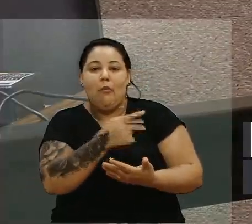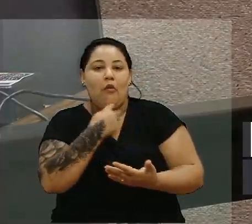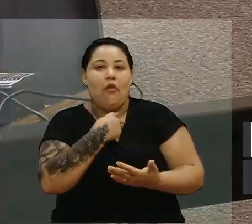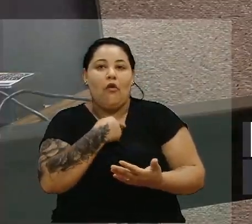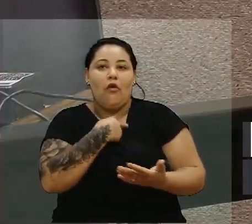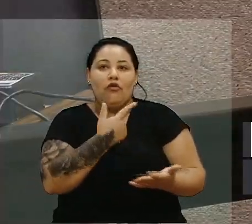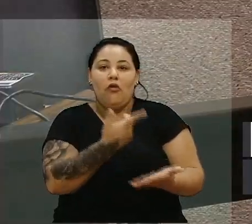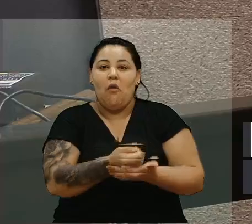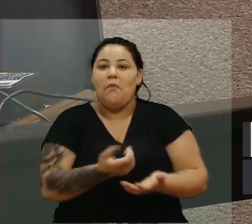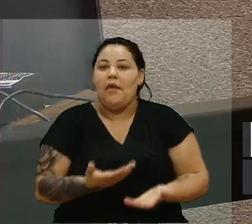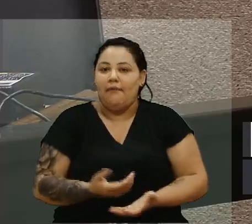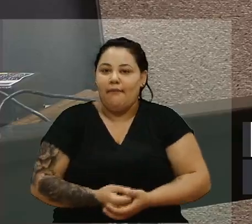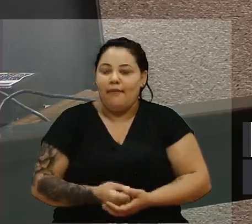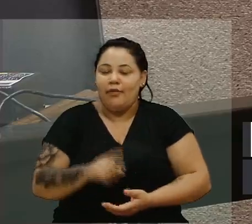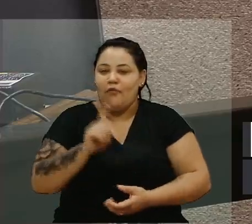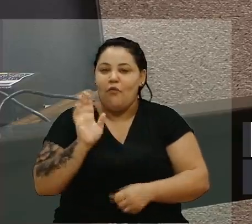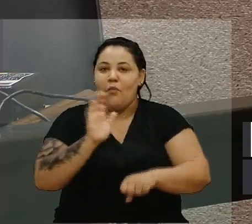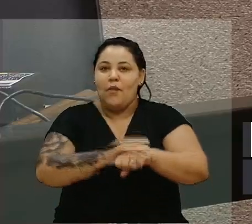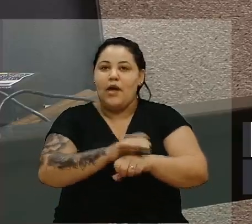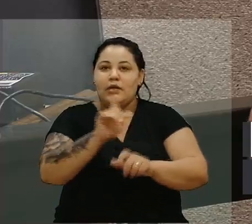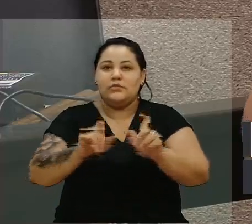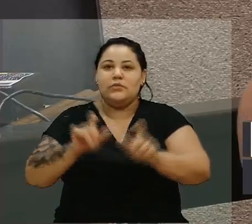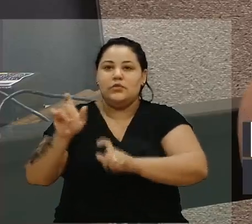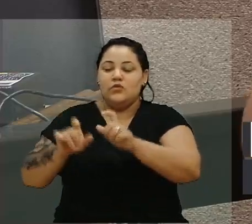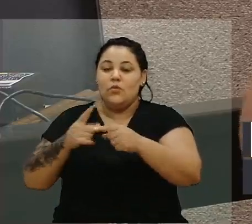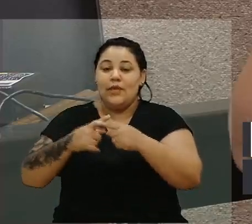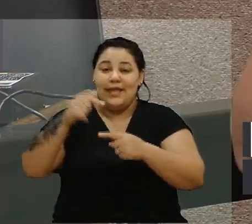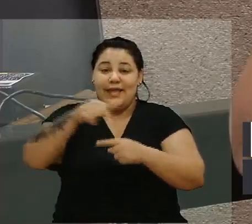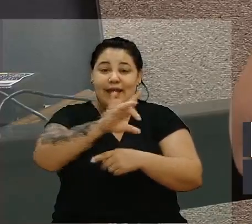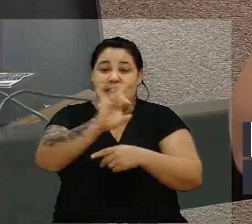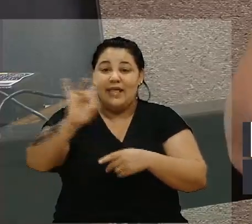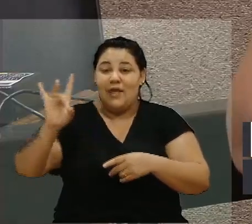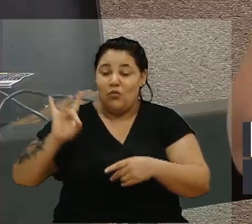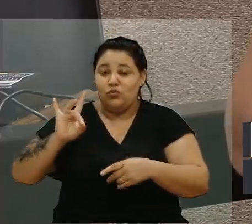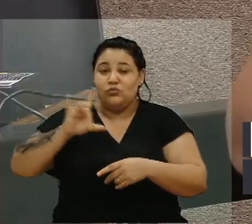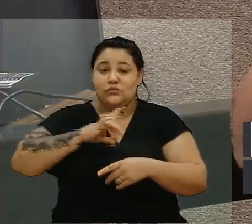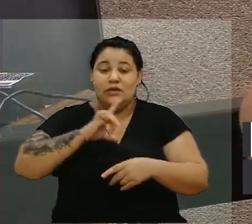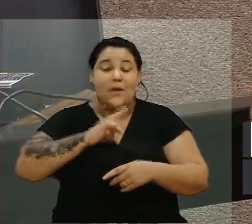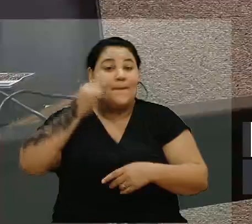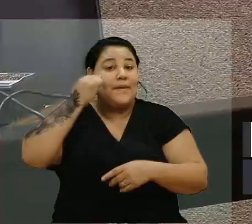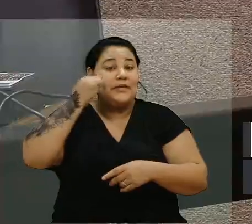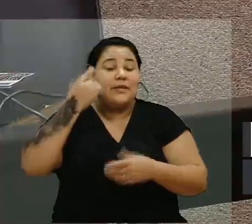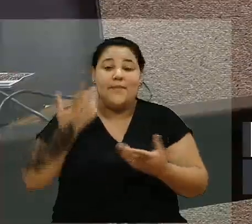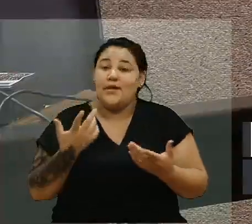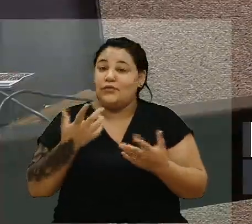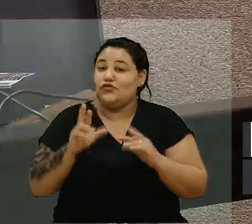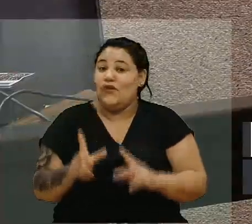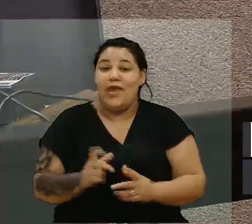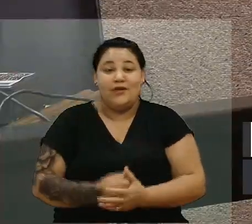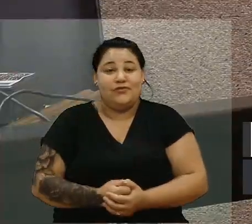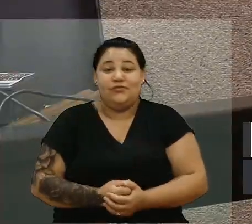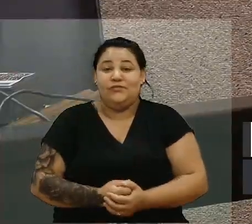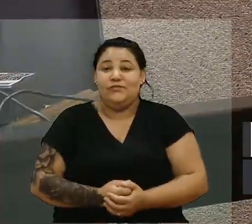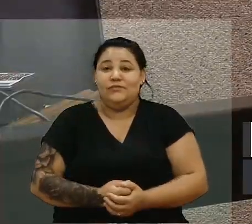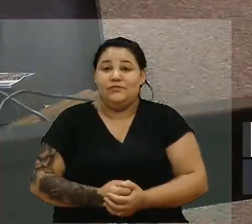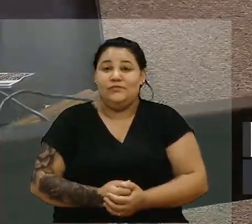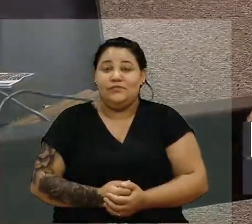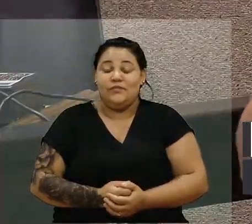não vou responsabilizar as pessoas porque aqui cada um tem um pensamento e